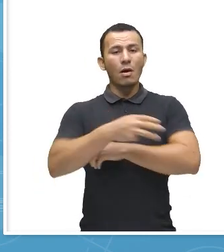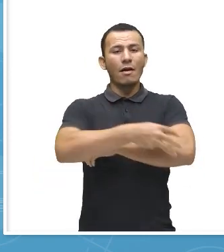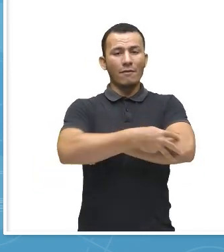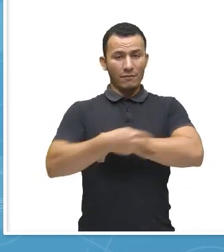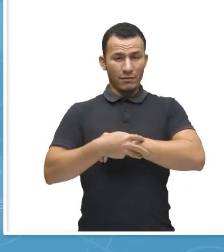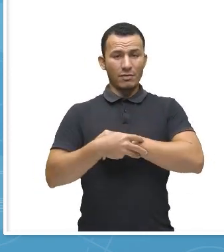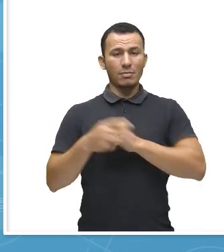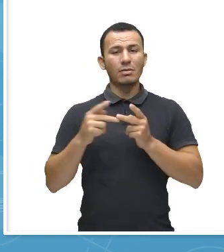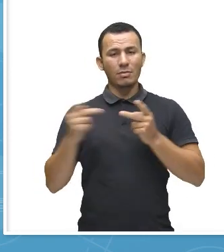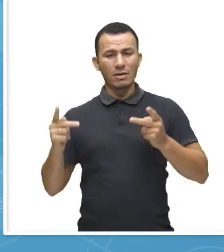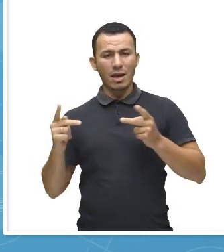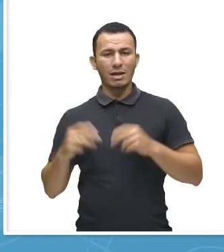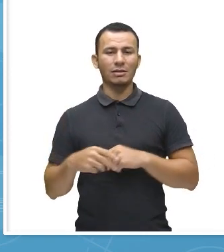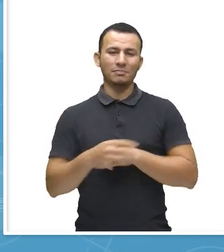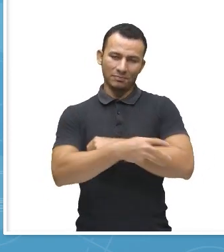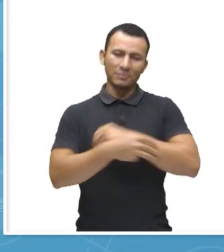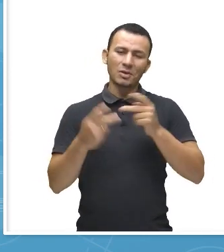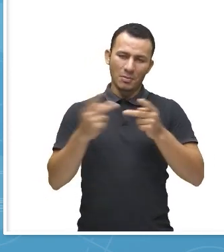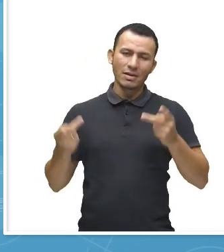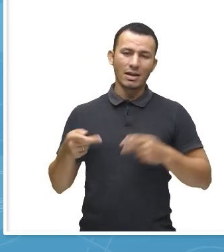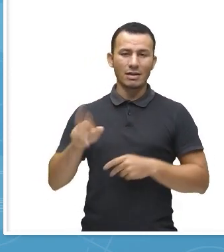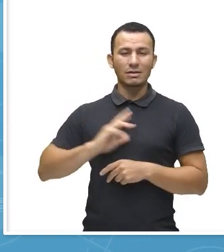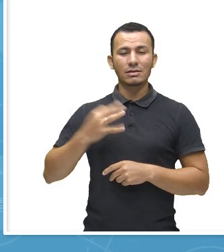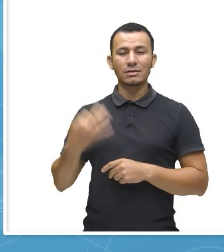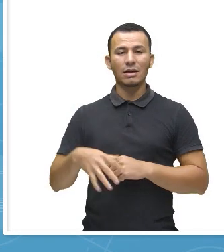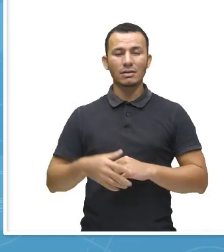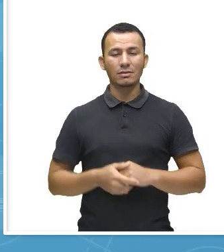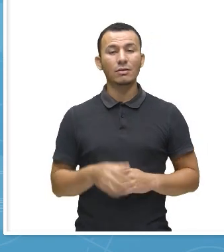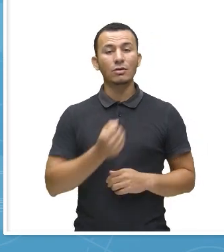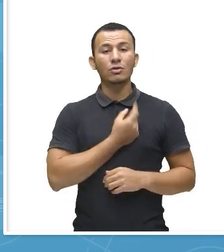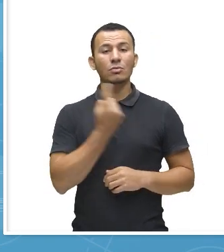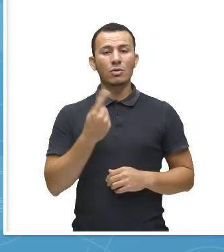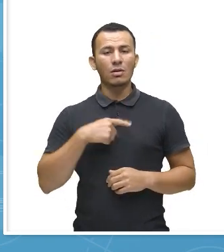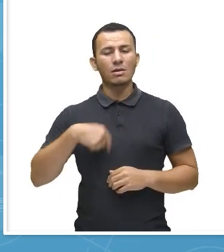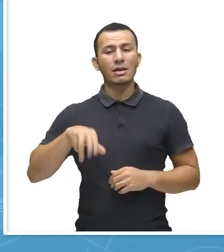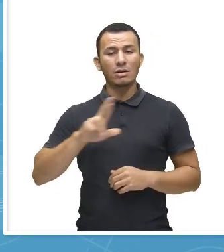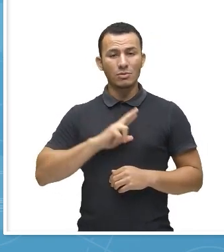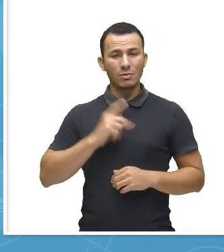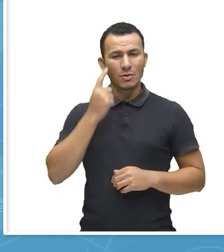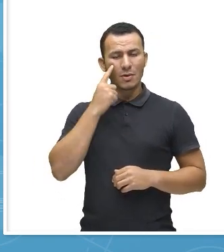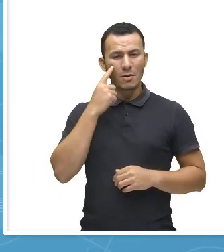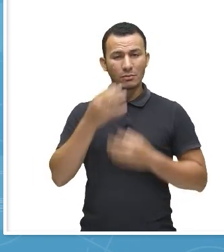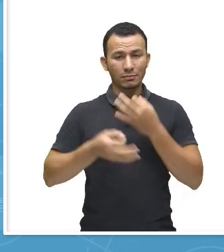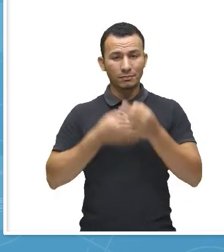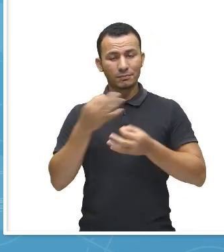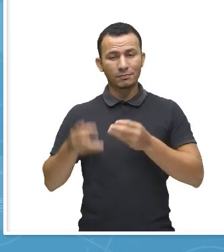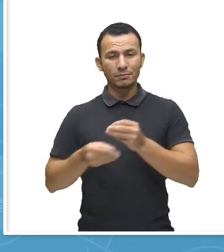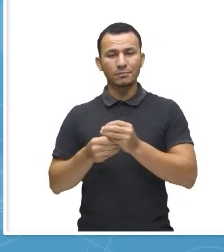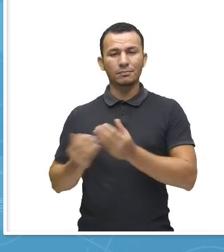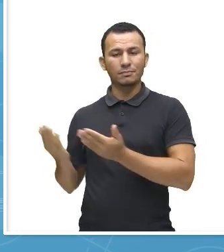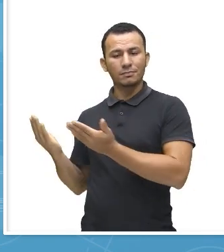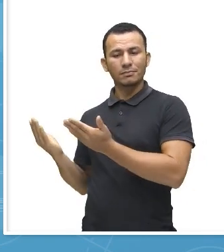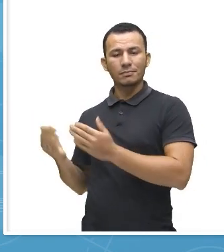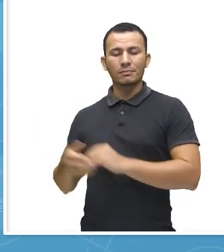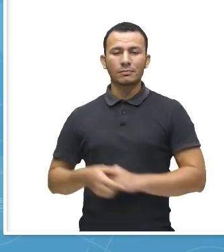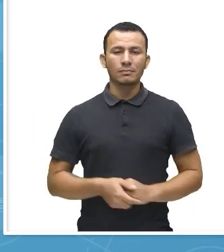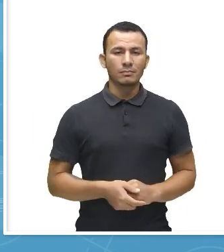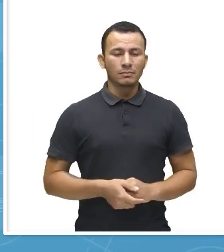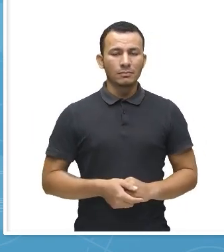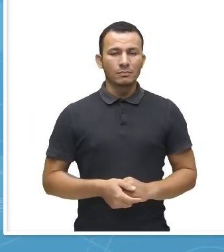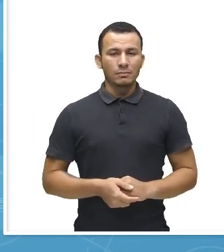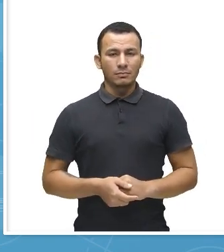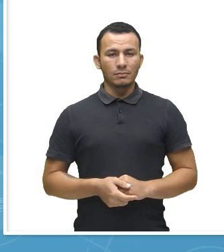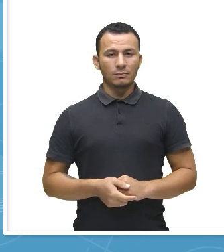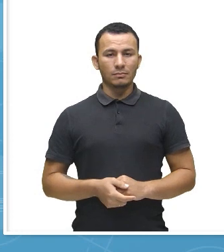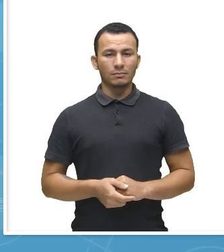Então vamos ver aí o nosso gabarito da questão de número 1, onde nós temos as respostas. Então olha só. A resposta, então,